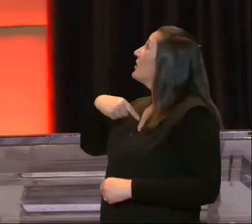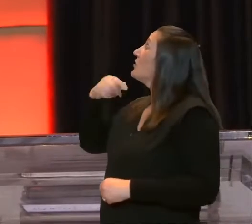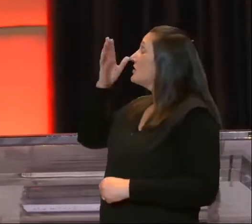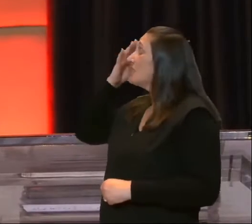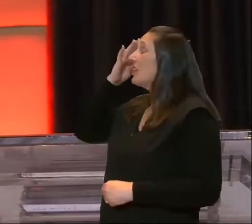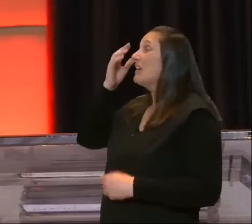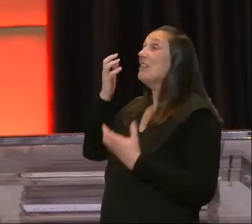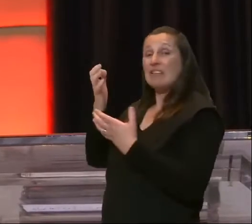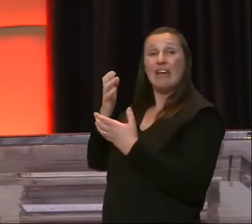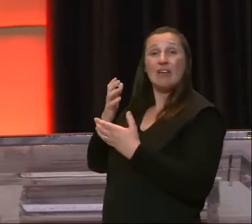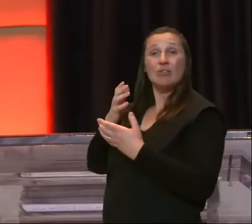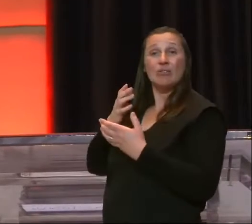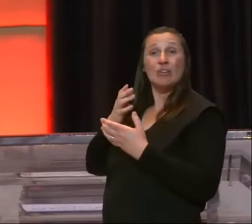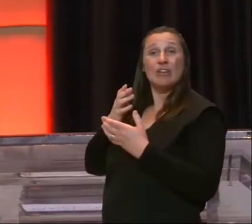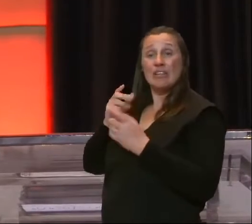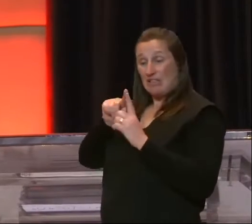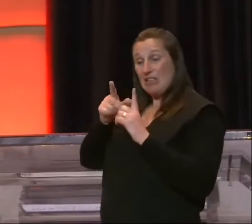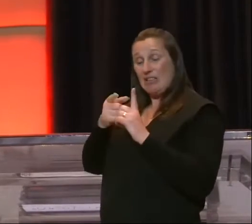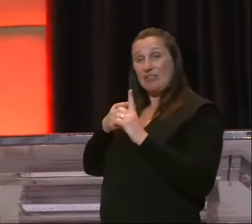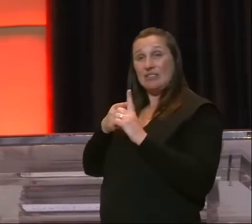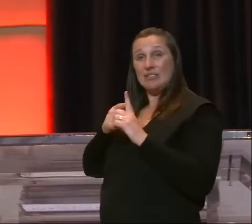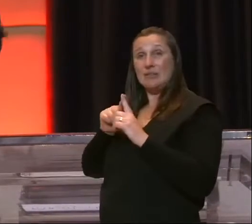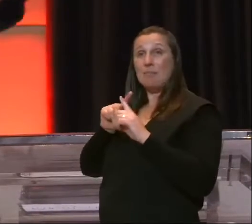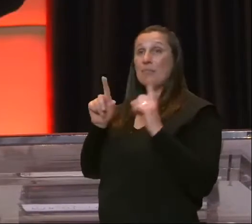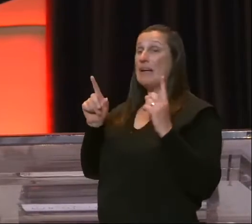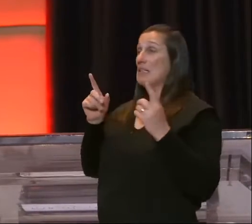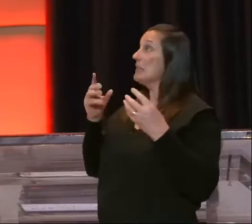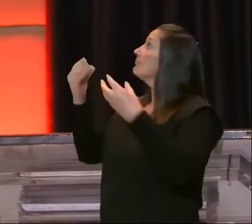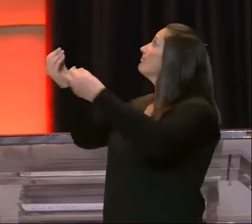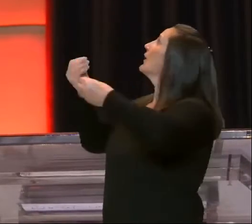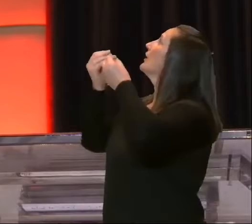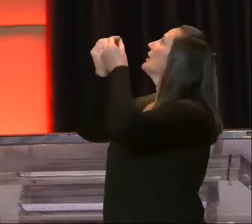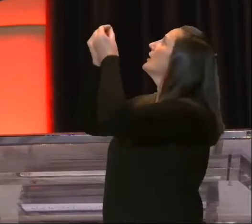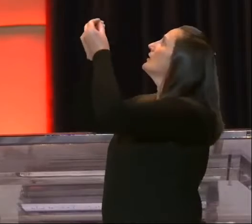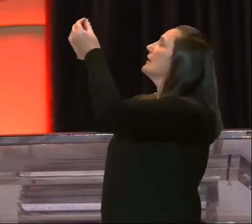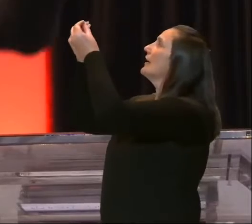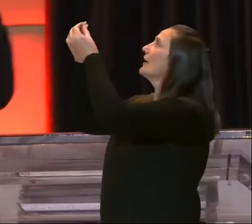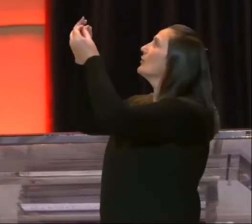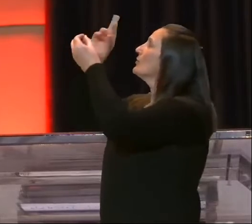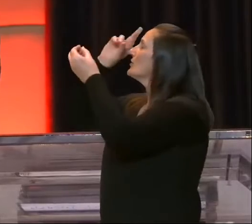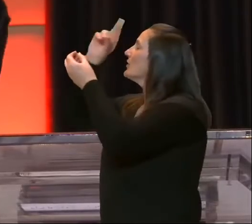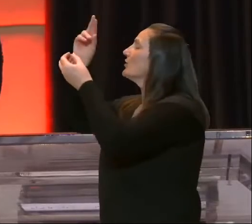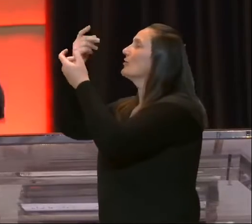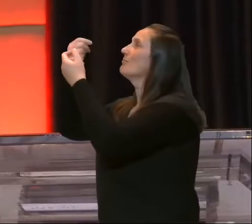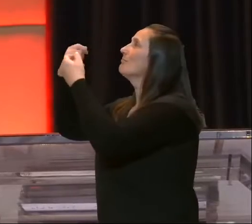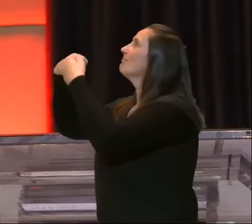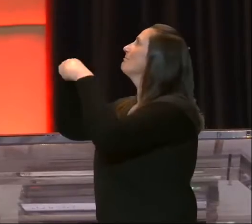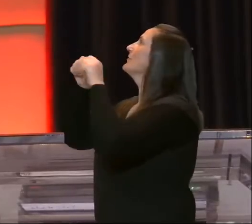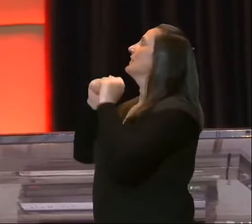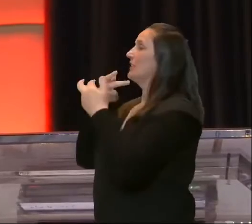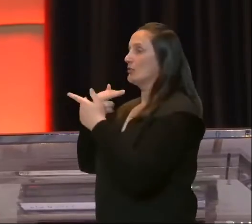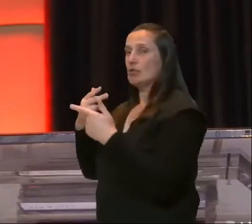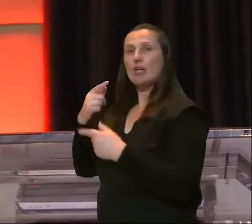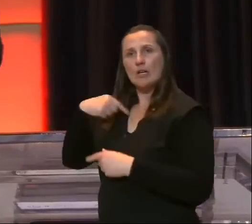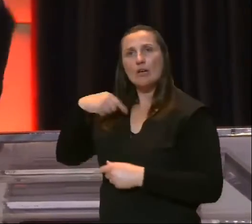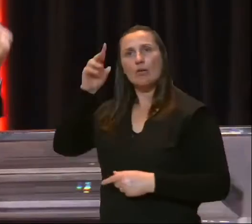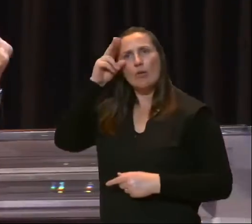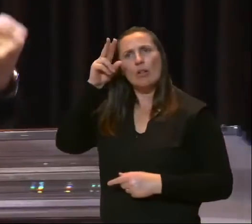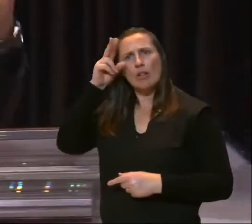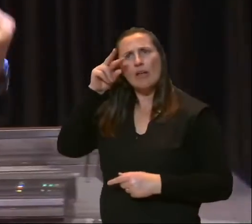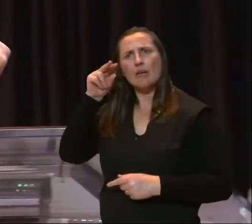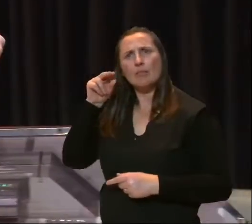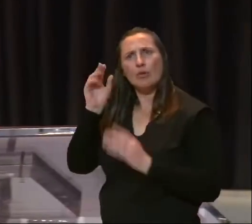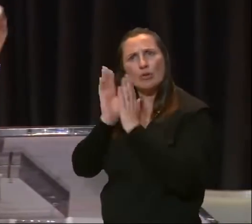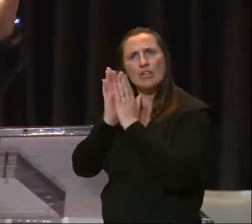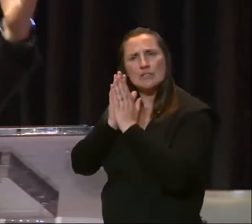ter filhos, mas eu te entrego. O Senhor é a minha porção. Eu lembro da oração dela, chorando, dizendo, o